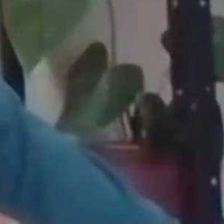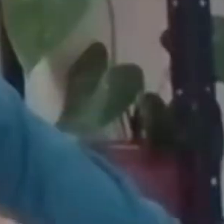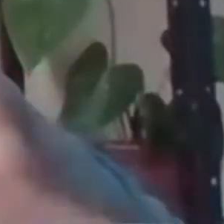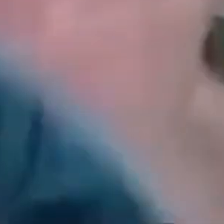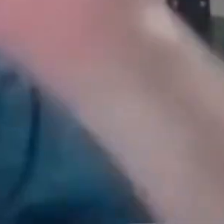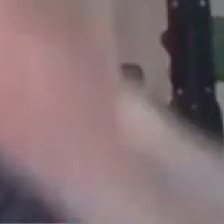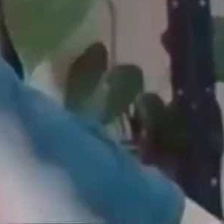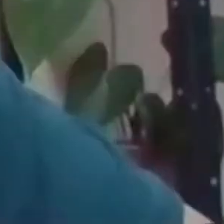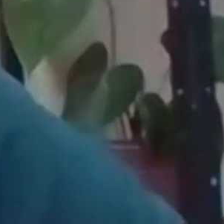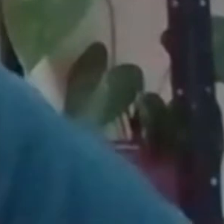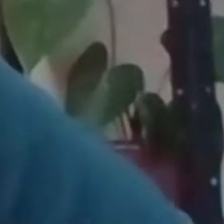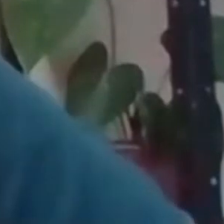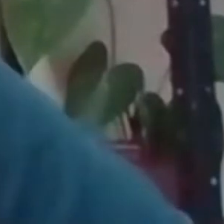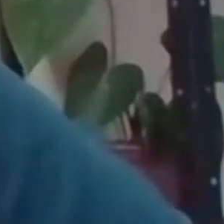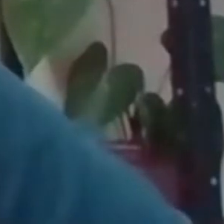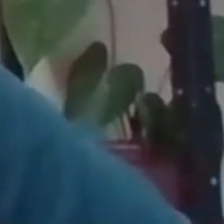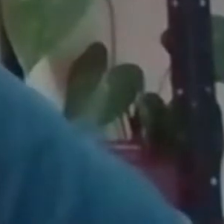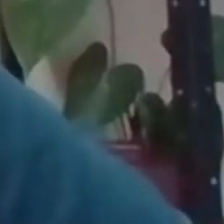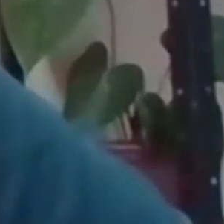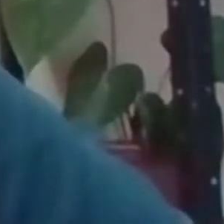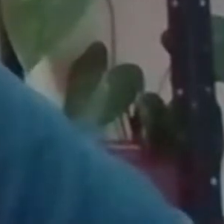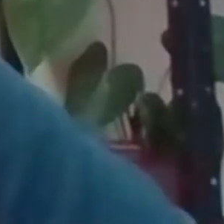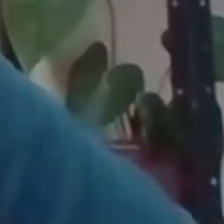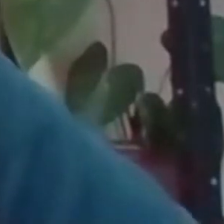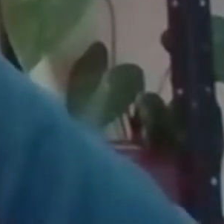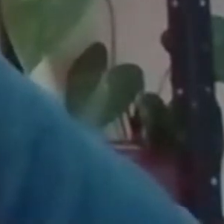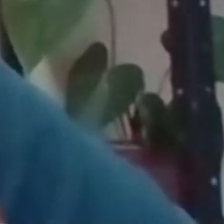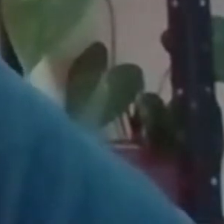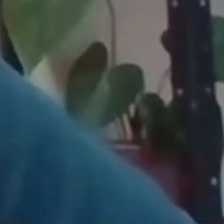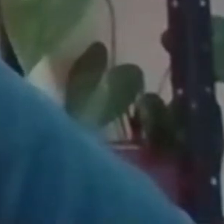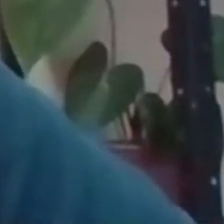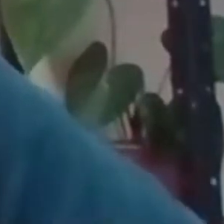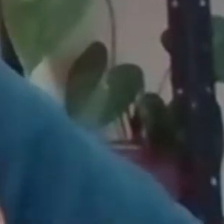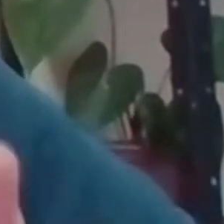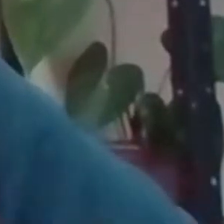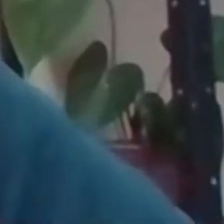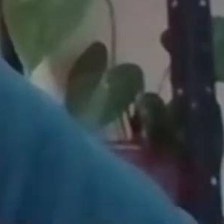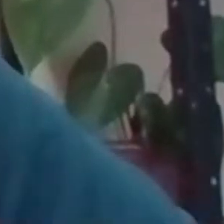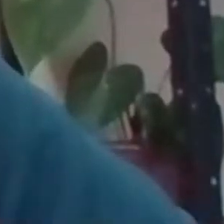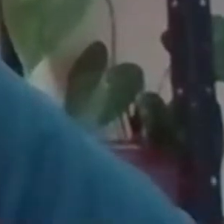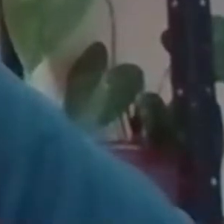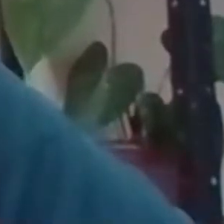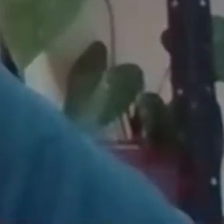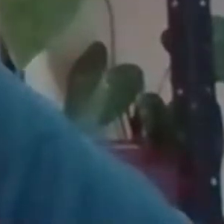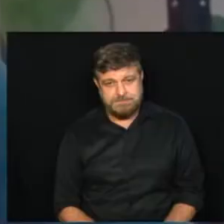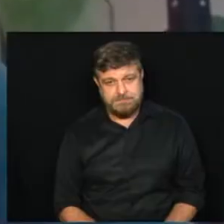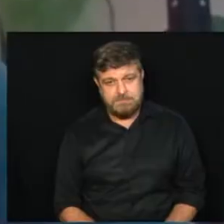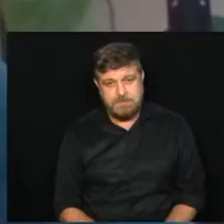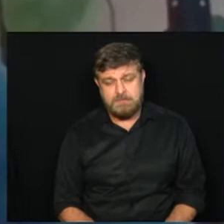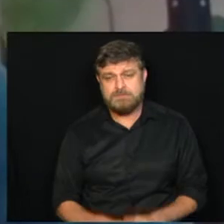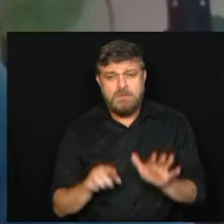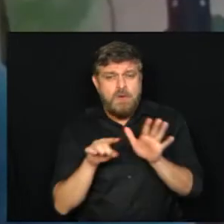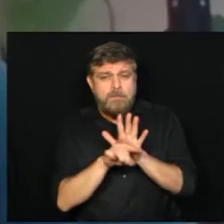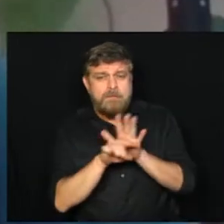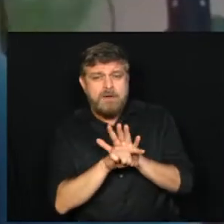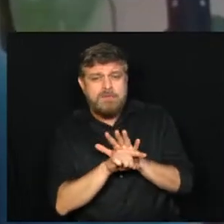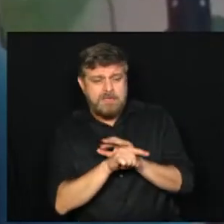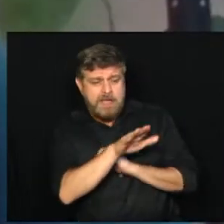ex-prefeito e governador Olívio Dutra, né? Quando foram fazer essa escuta das